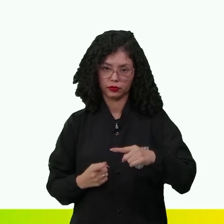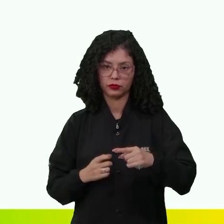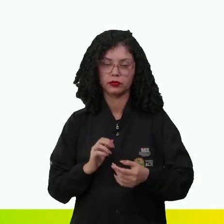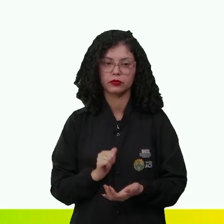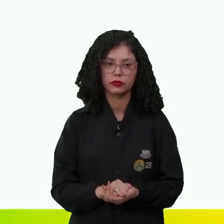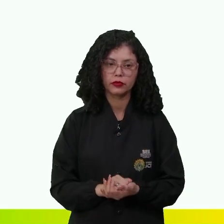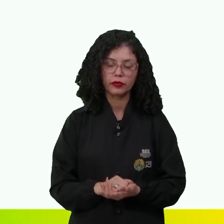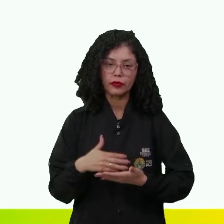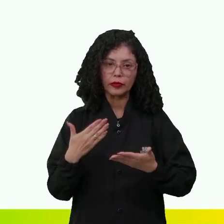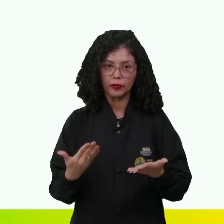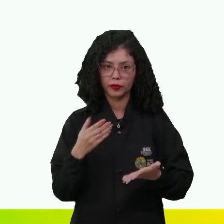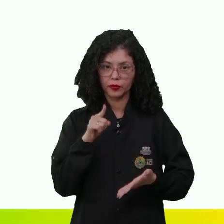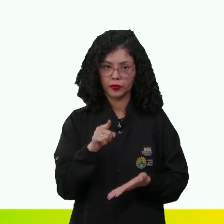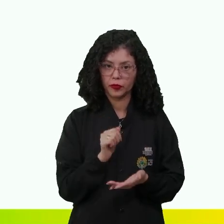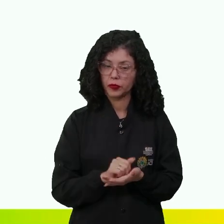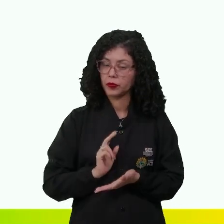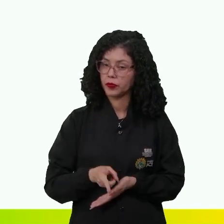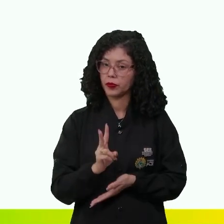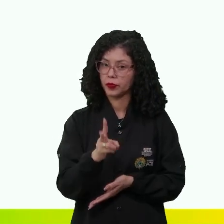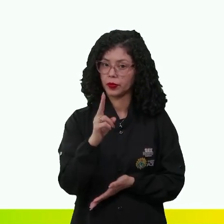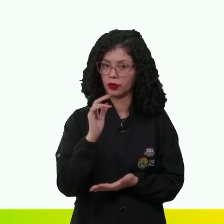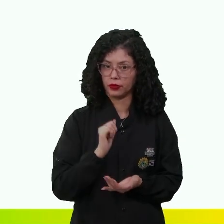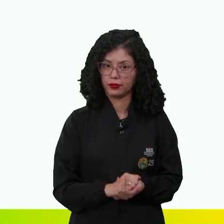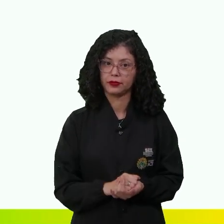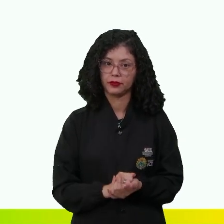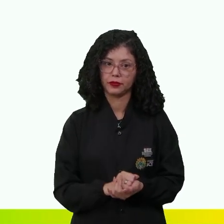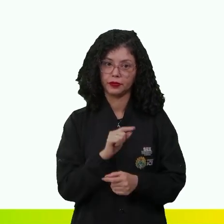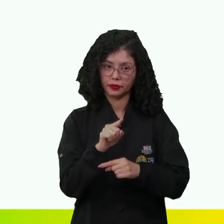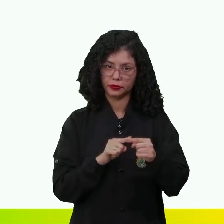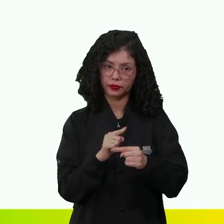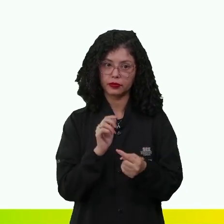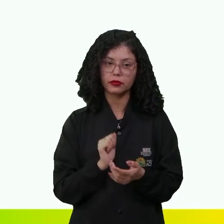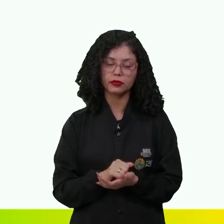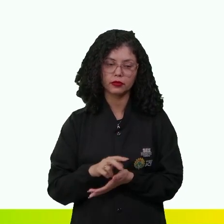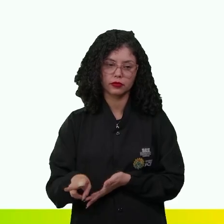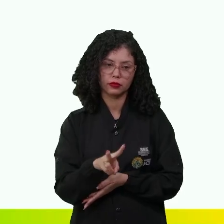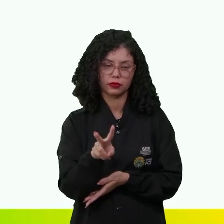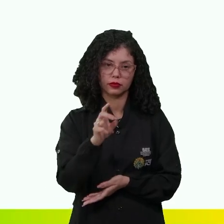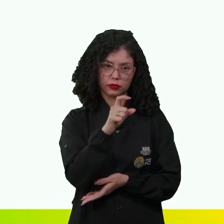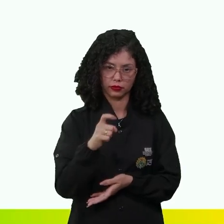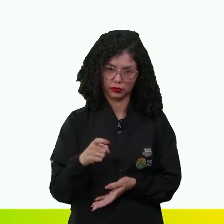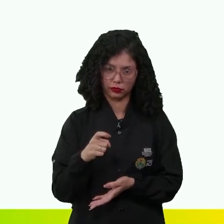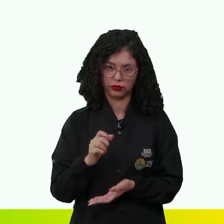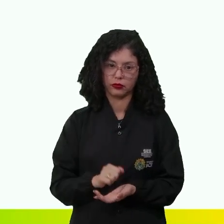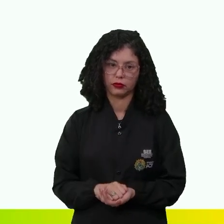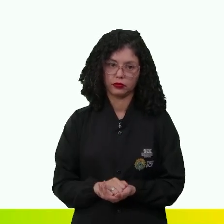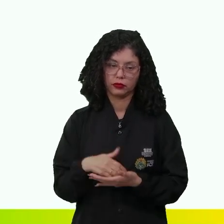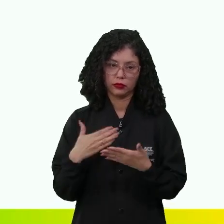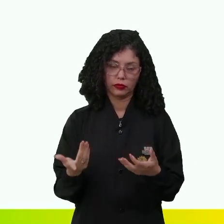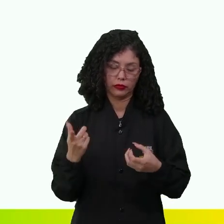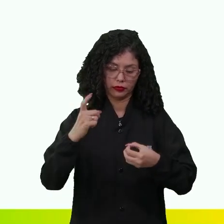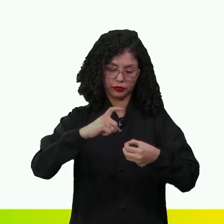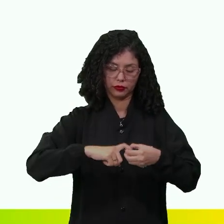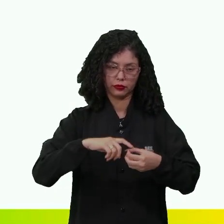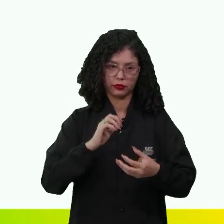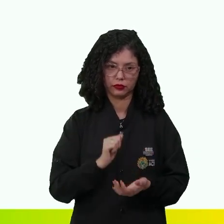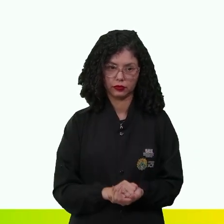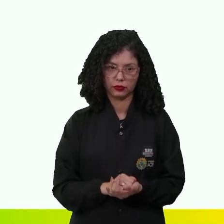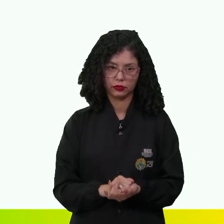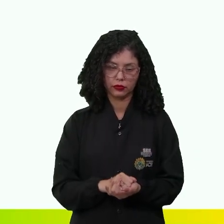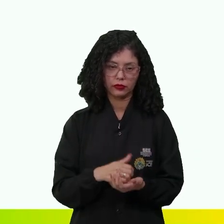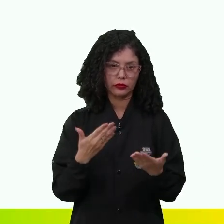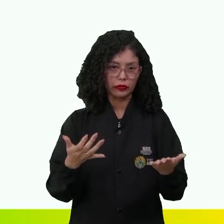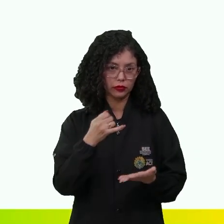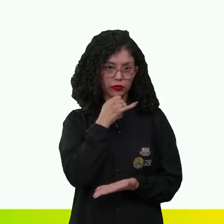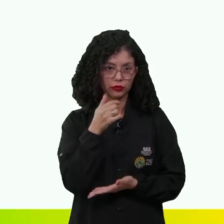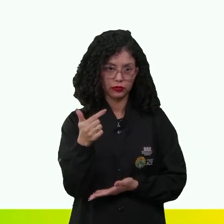X, só que é a constante dividido pelo valor X. E aí nós estamos voltando